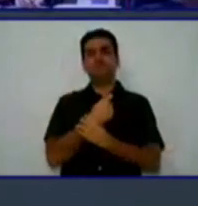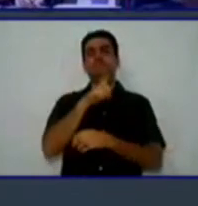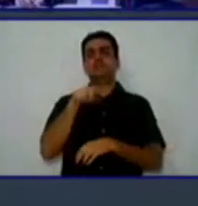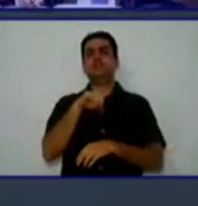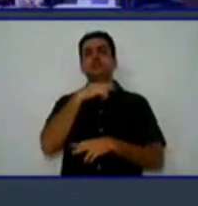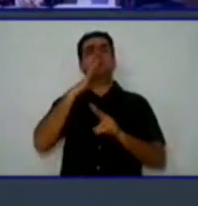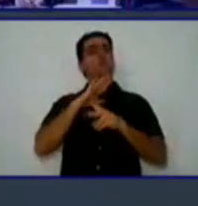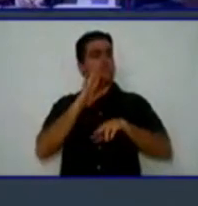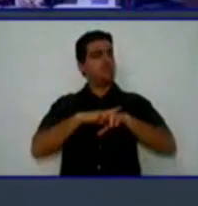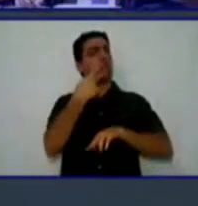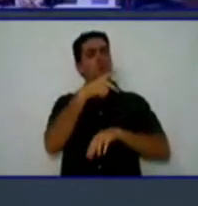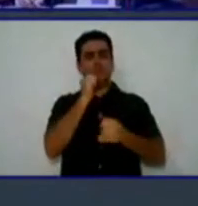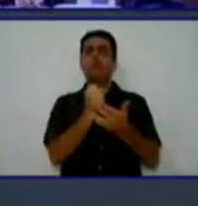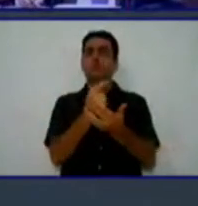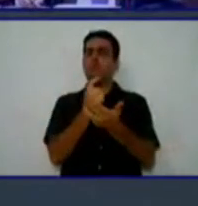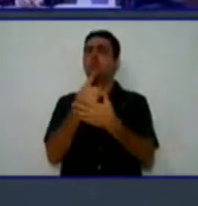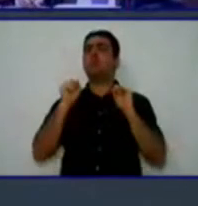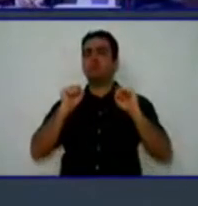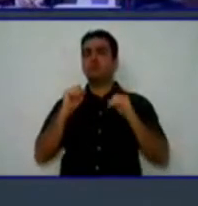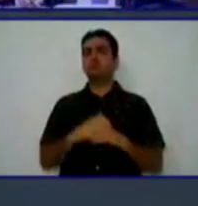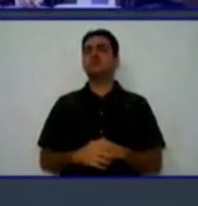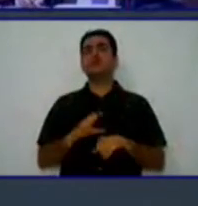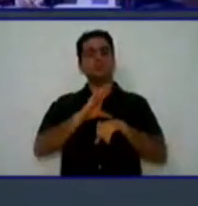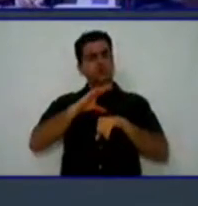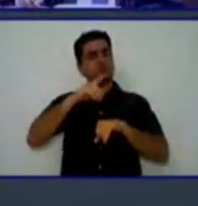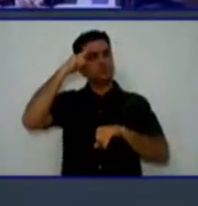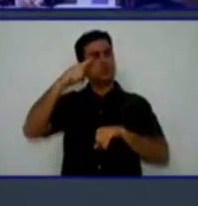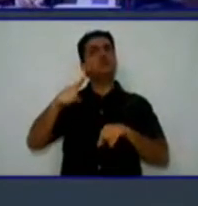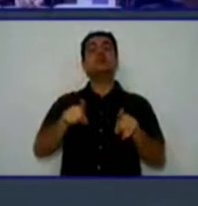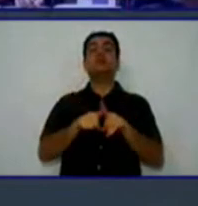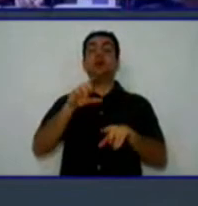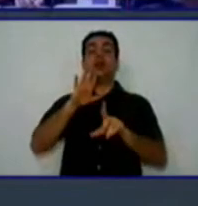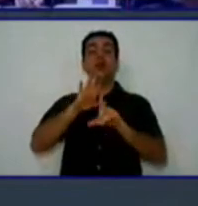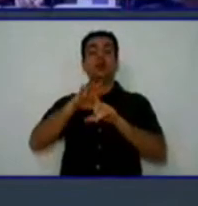essa autonomia. Não só a Constituição, mas a Lei